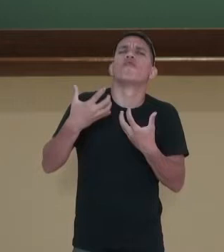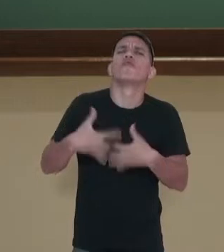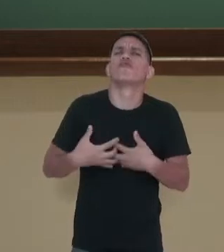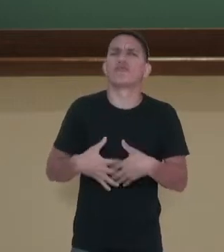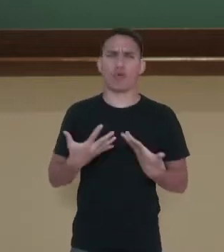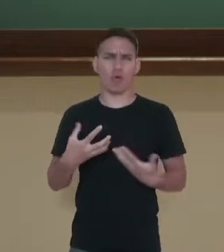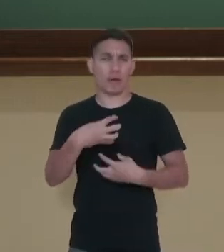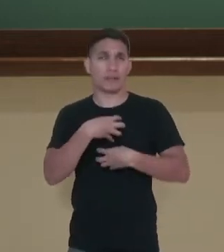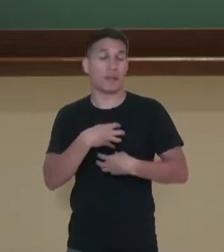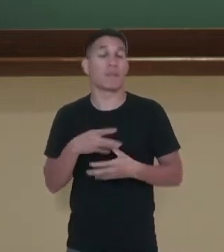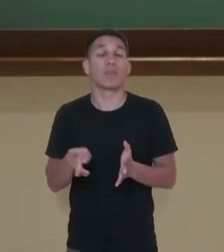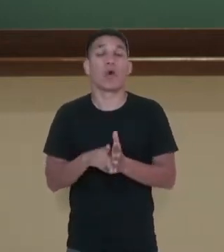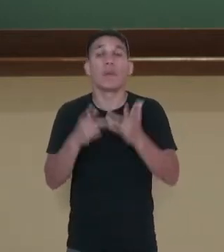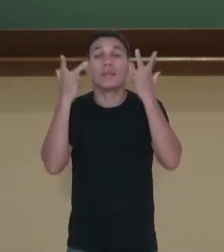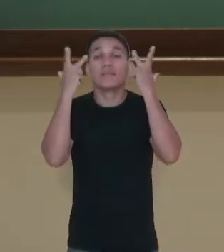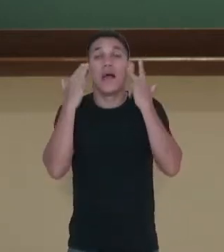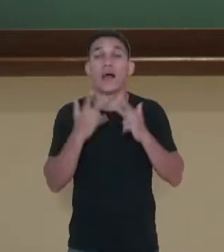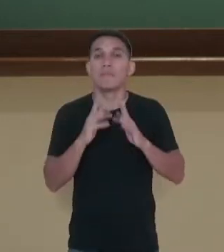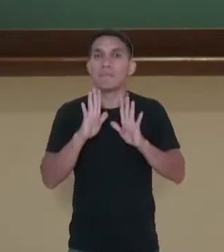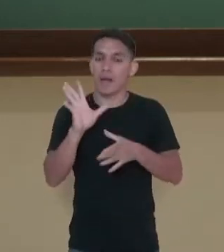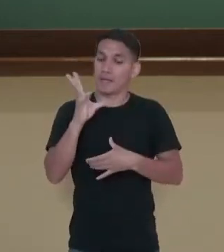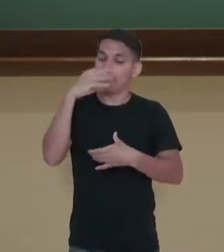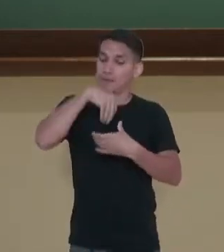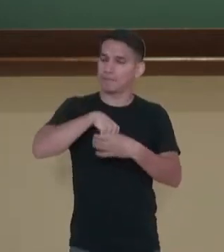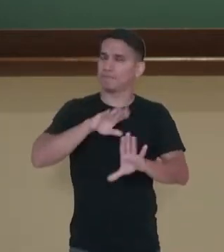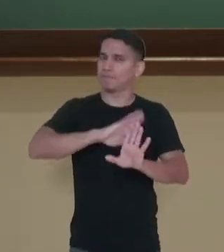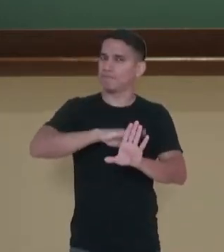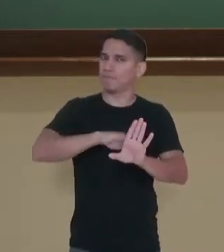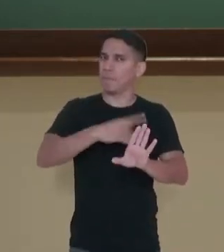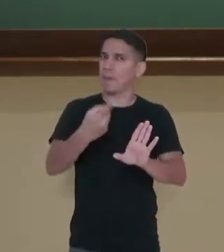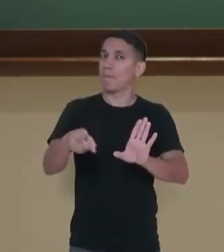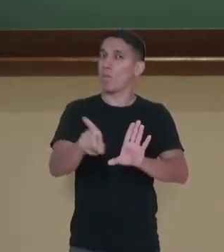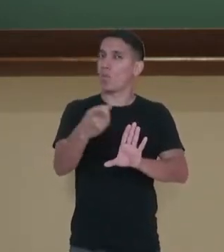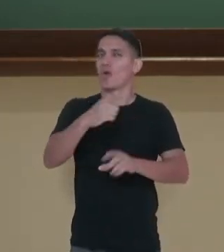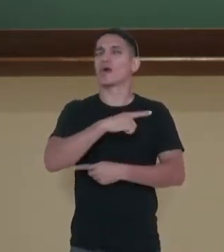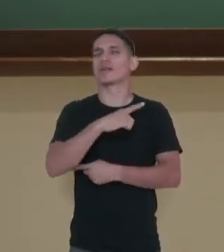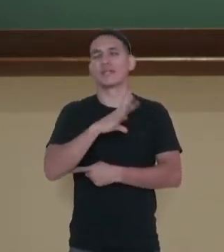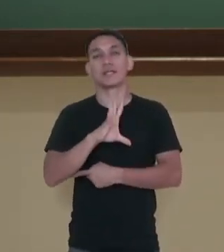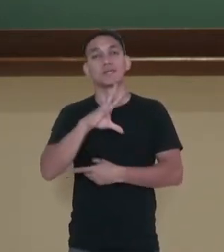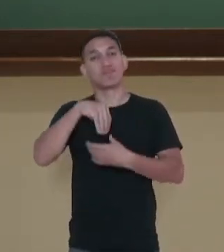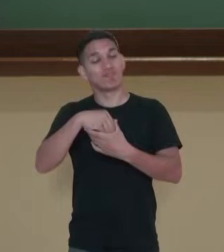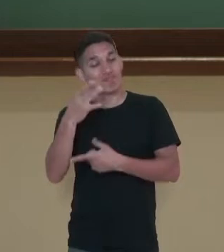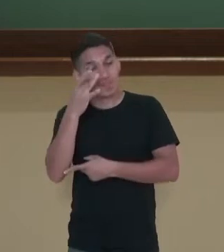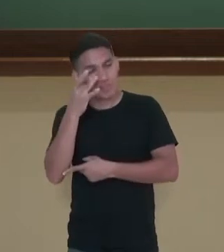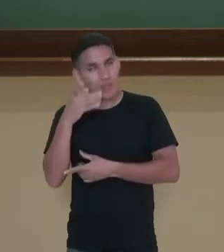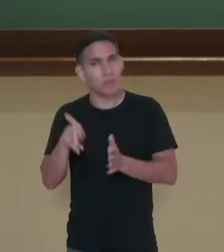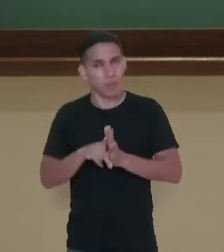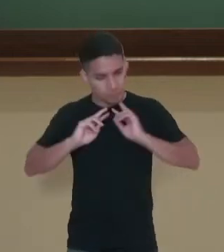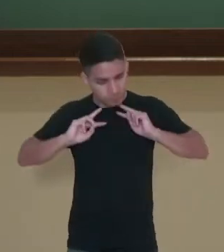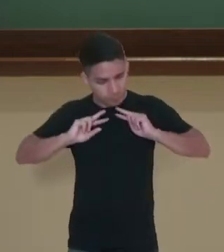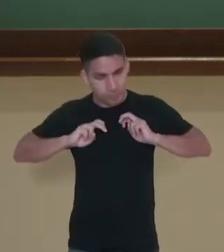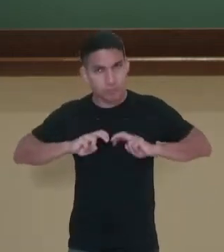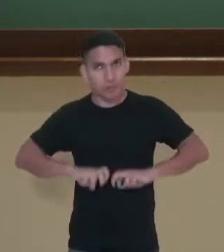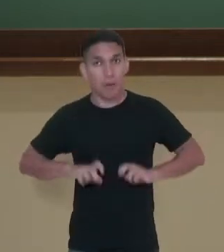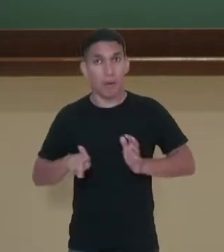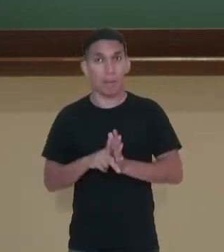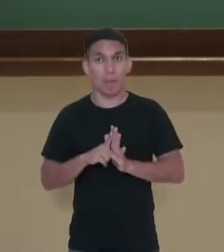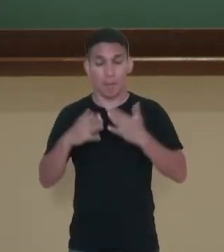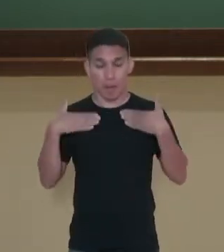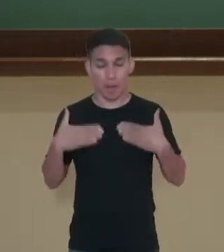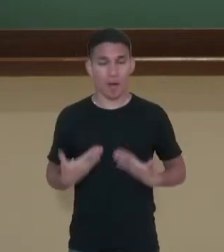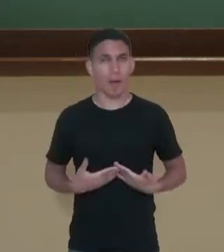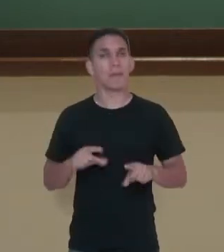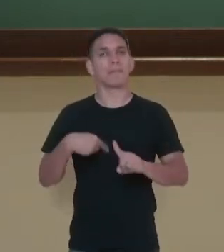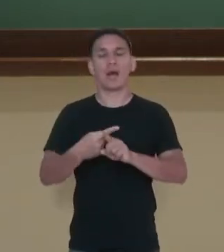por instinto, mas a música estava lá, presente na exploração do próprio corpo e dos objetos